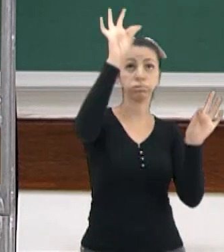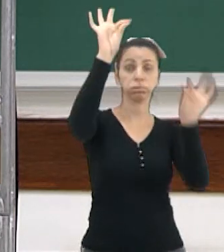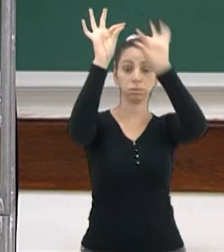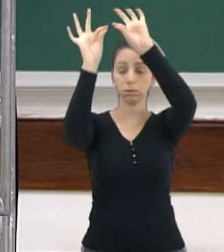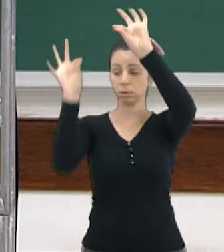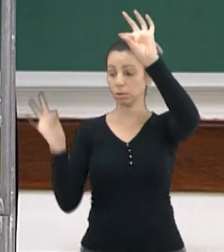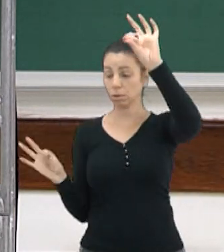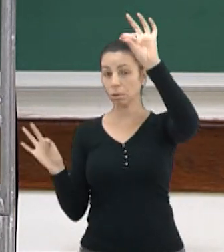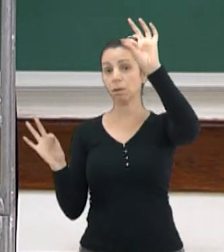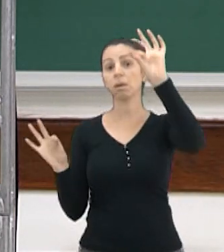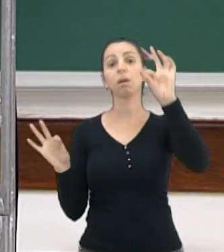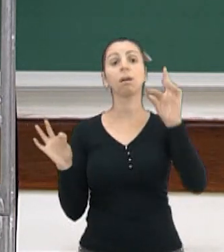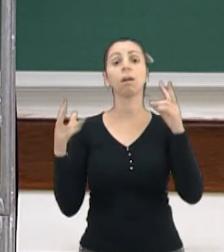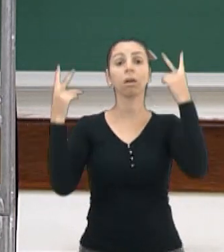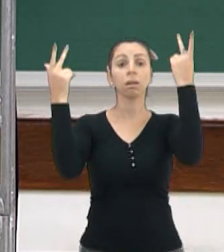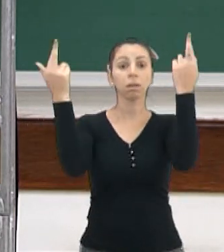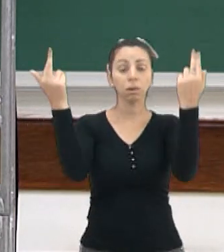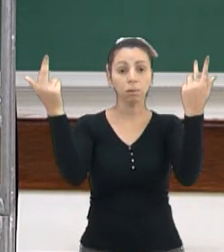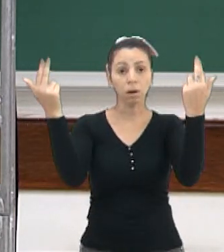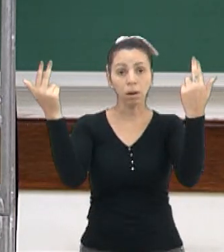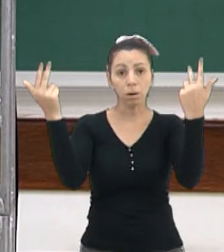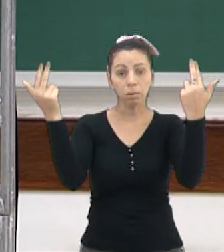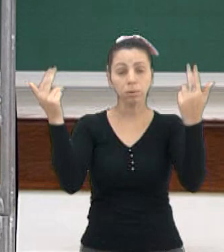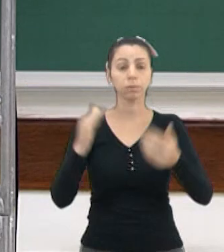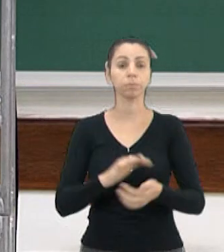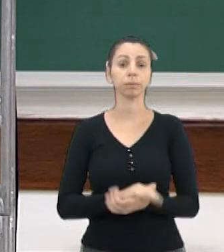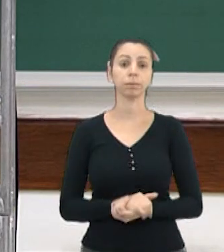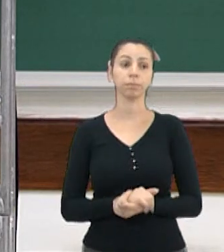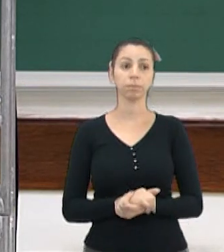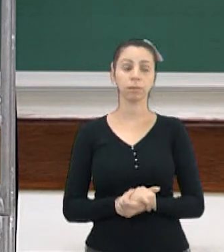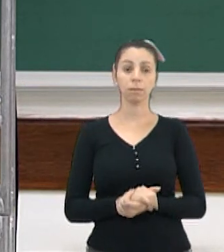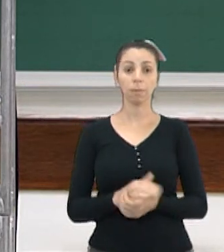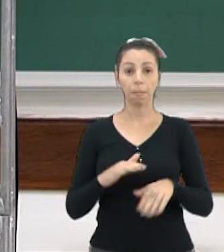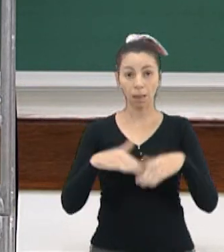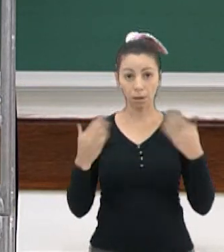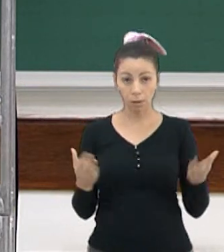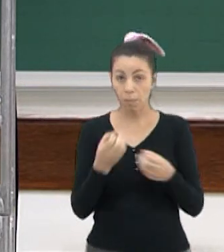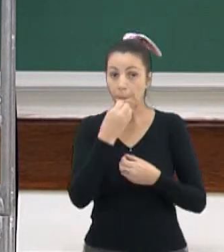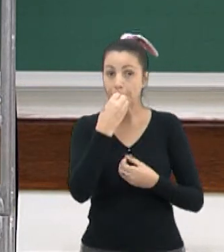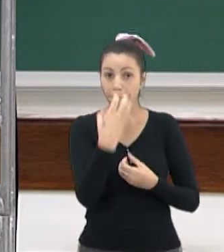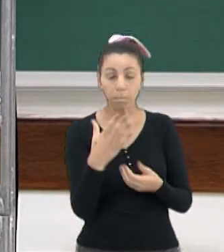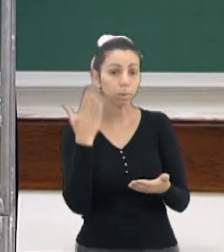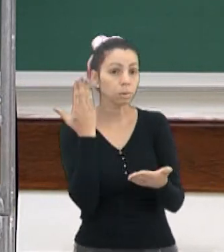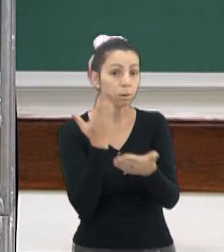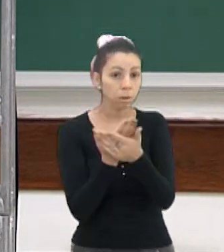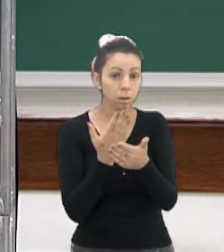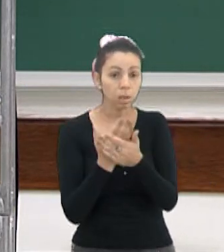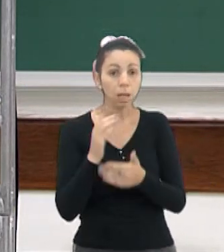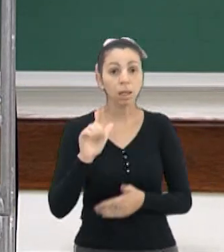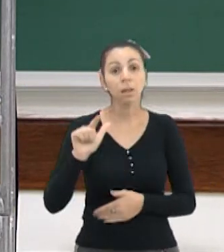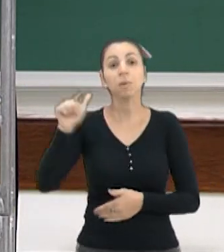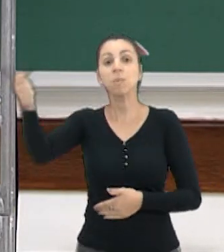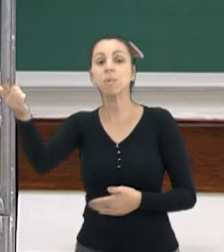uma introdução à expressão algébrica e expressão numérica. Então, bons estudos e até